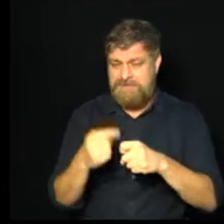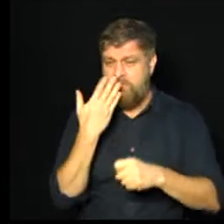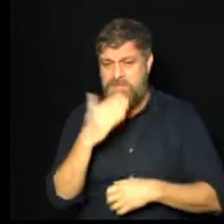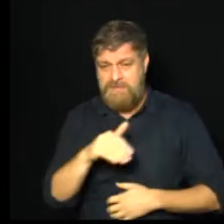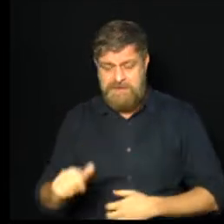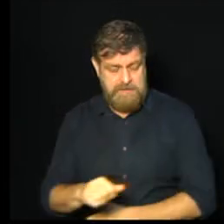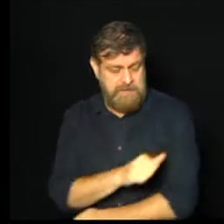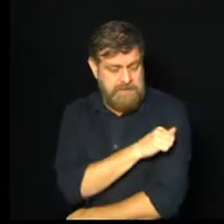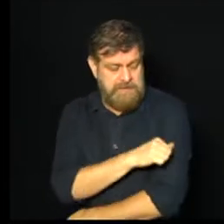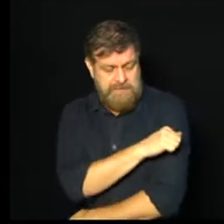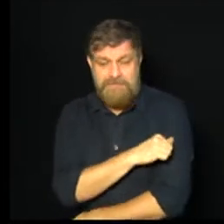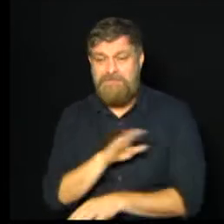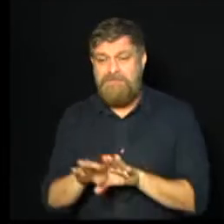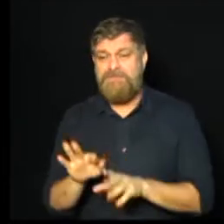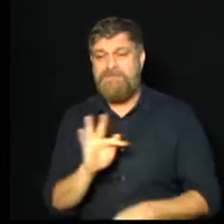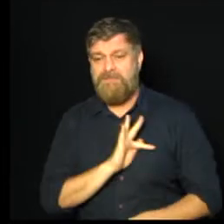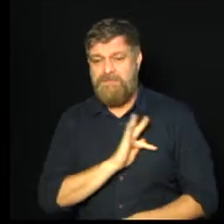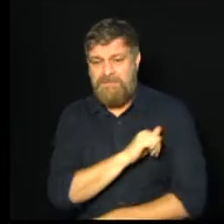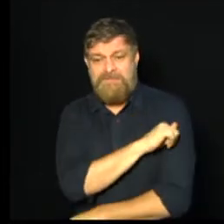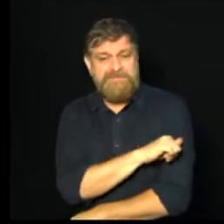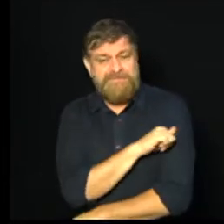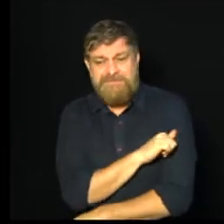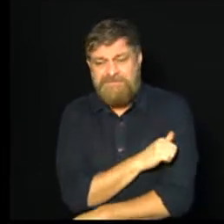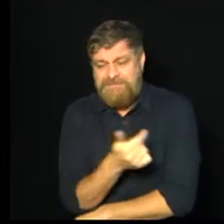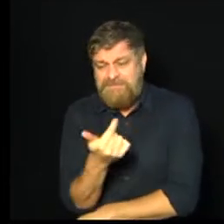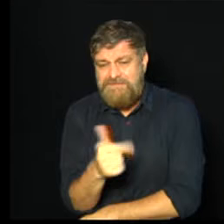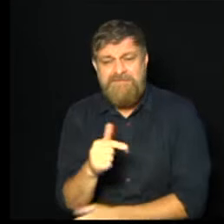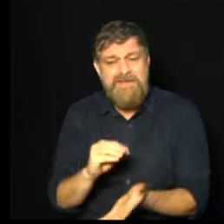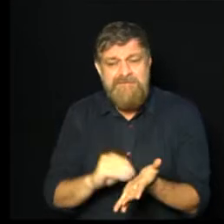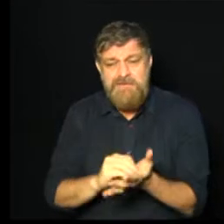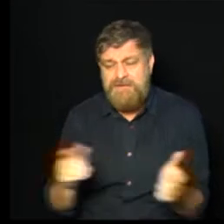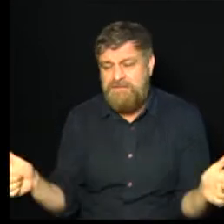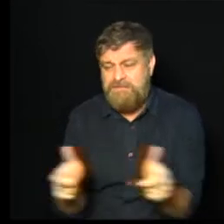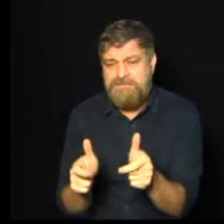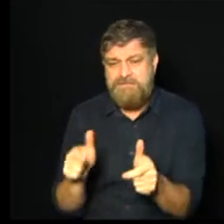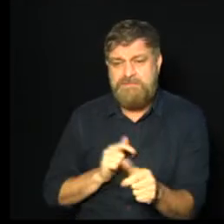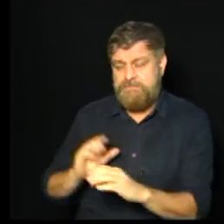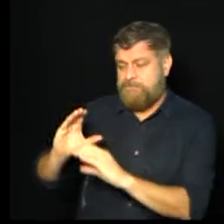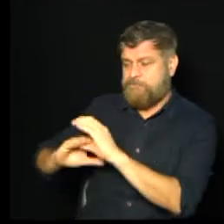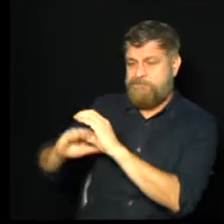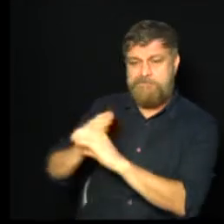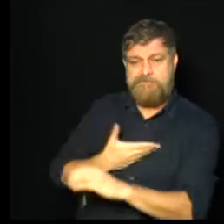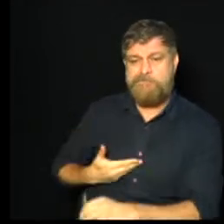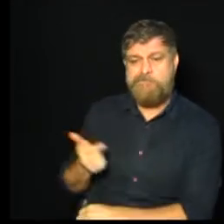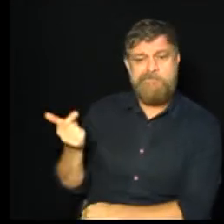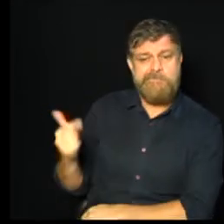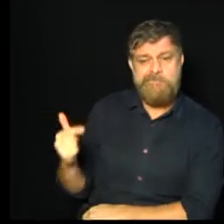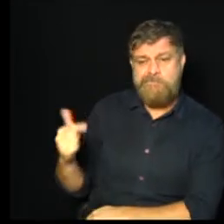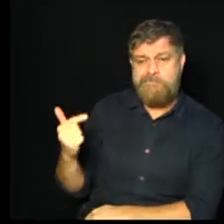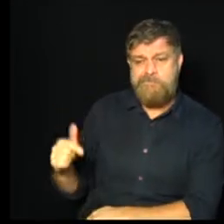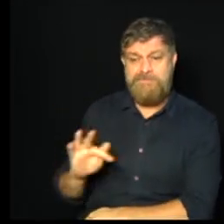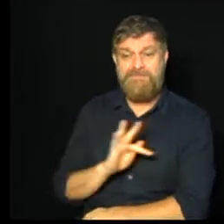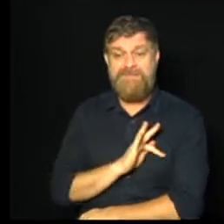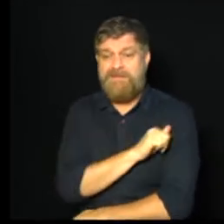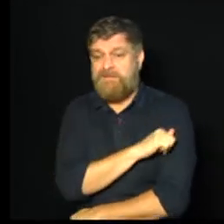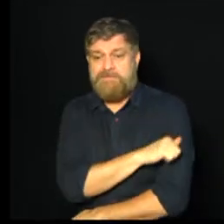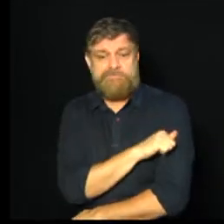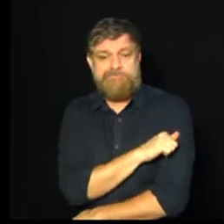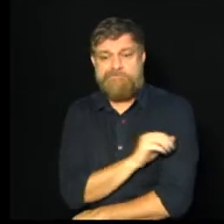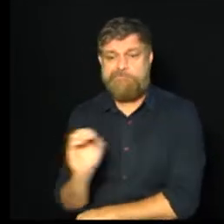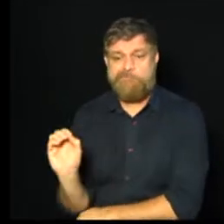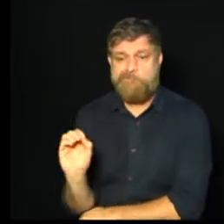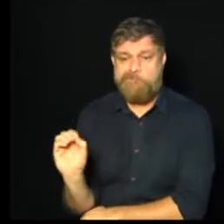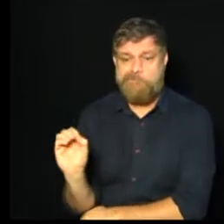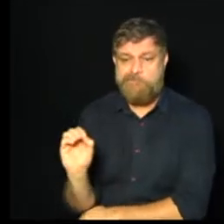e técnico de enfermagem. Nesse concurso não tinha mais disponibilidade de técnico de enfermagem.